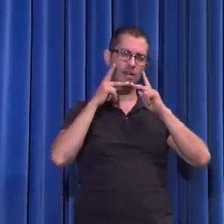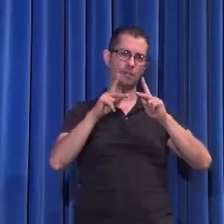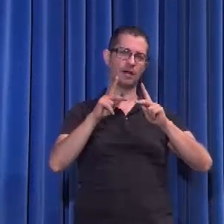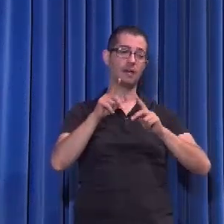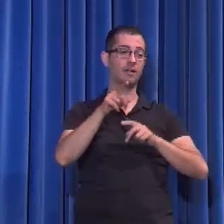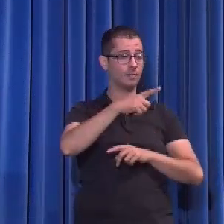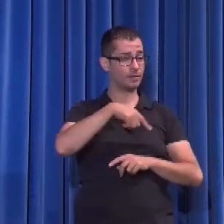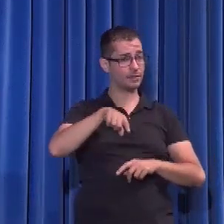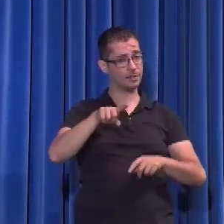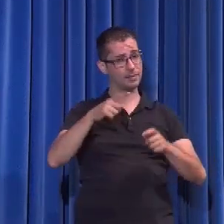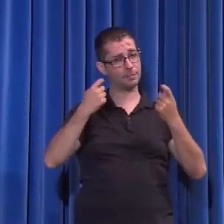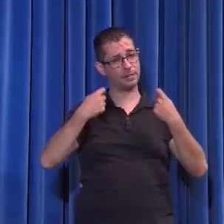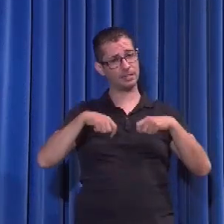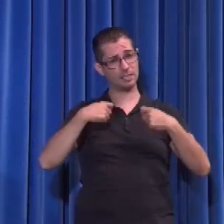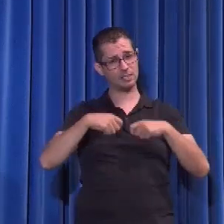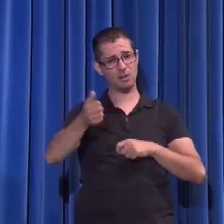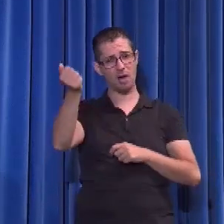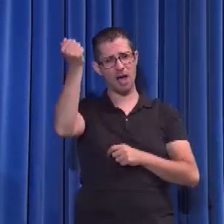Arrependa-se.